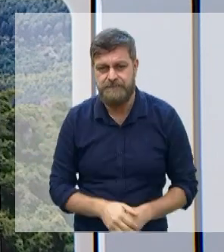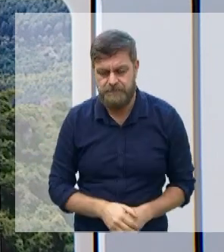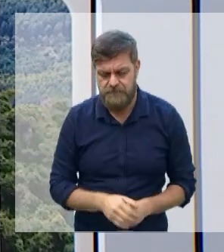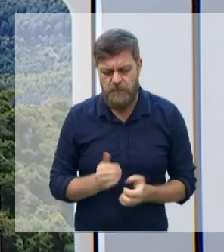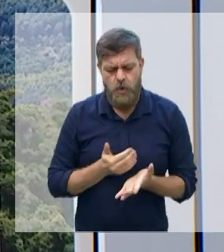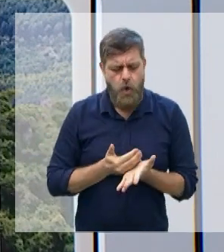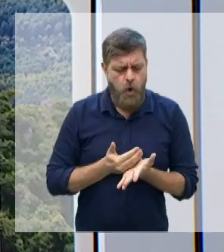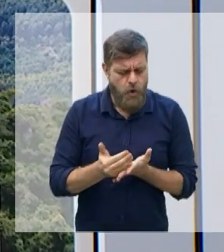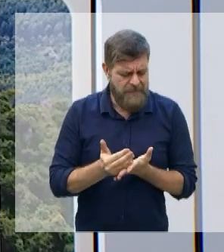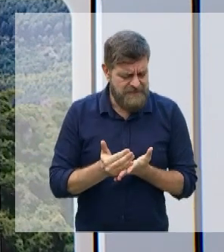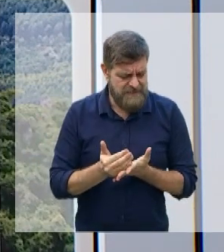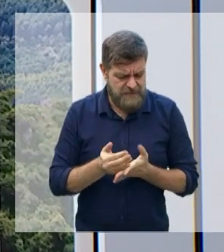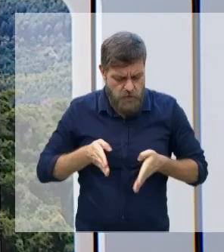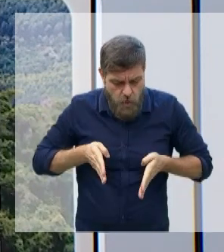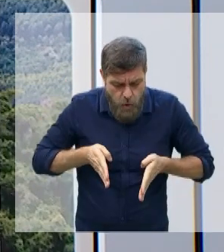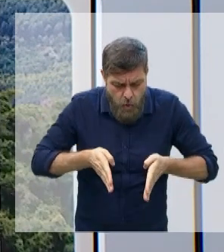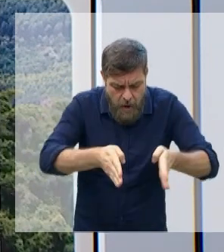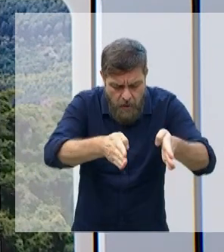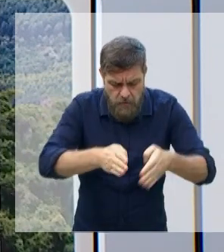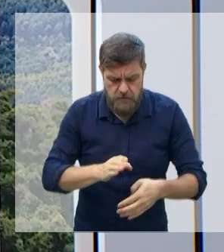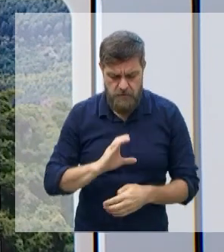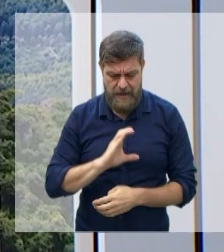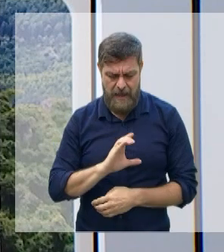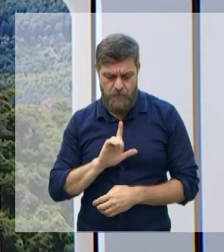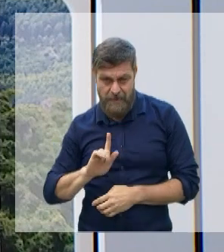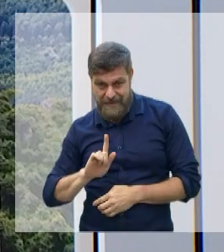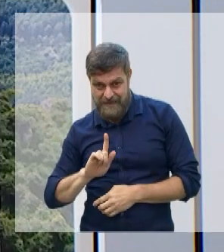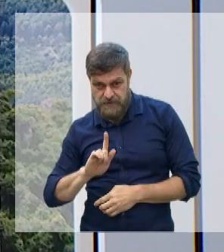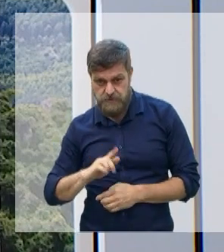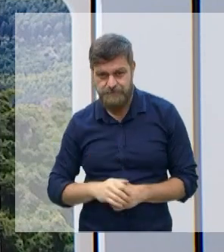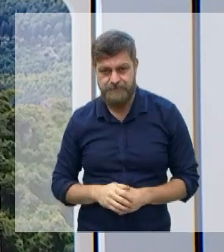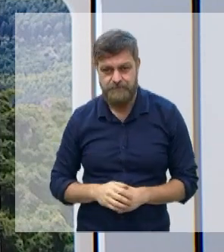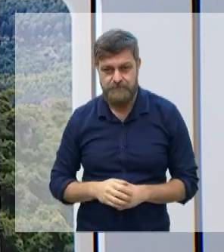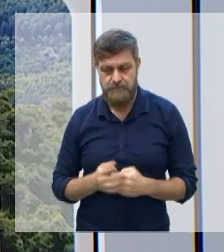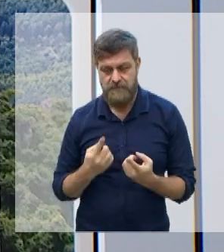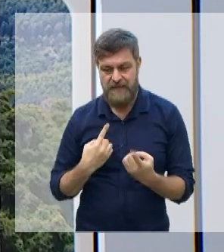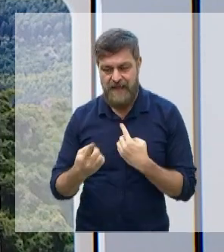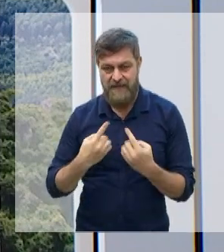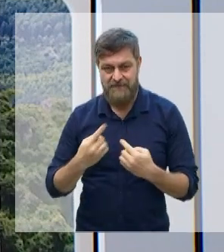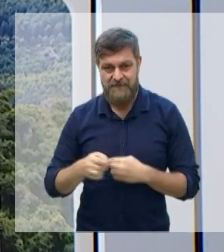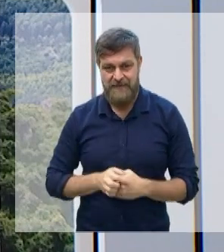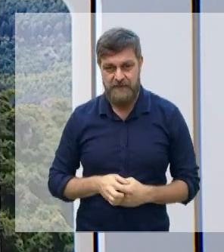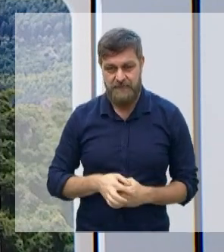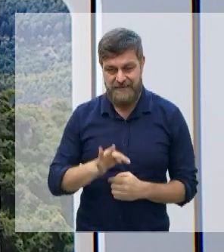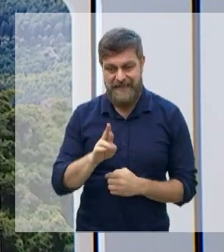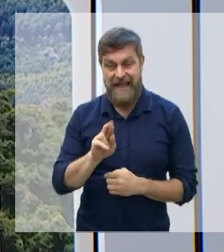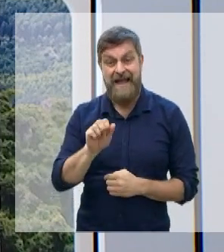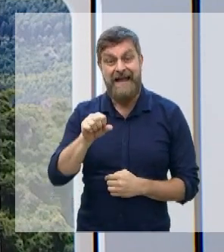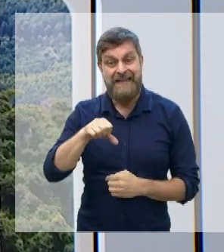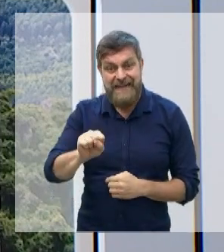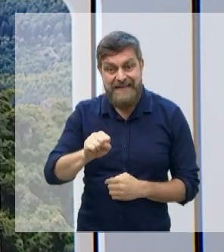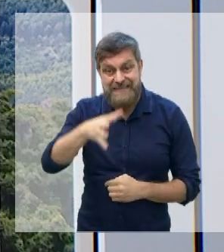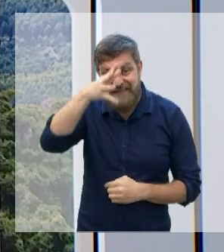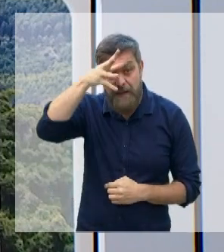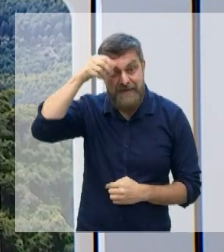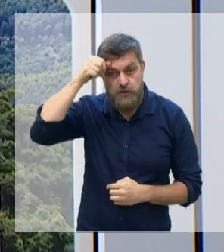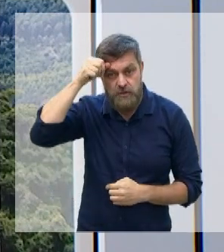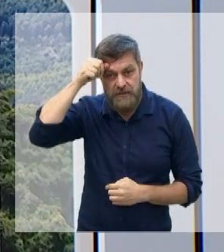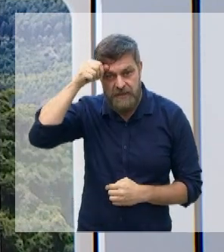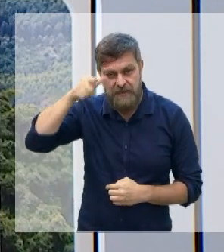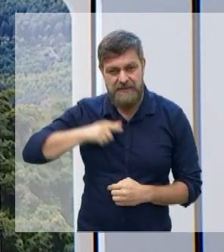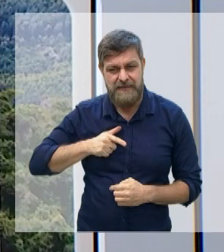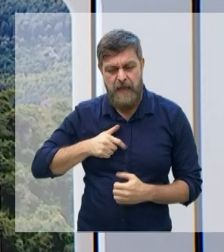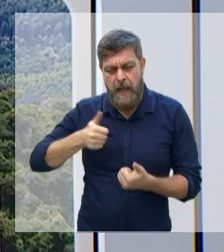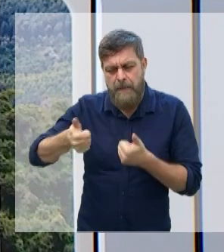no começo do corredor campo grande ali na na avenida transamazônica sim aquela vida hoje ela diga